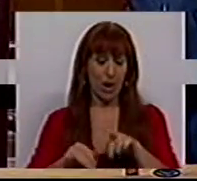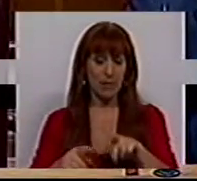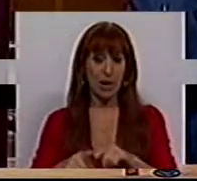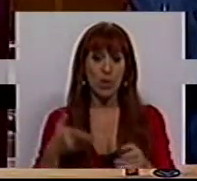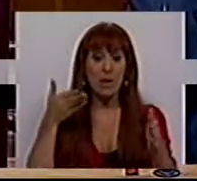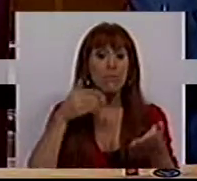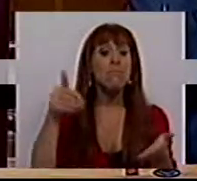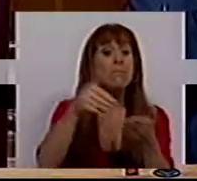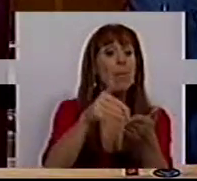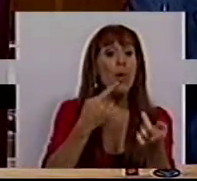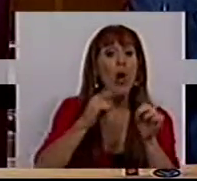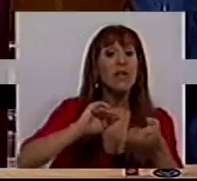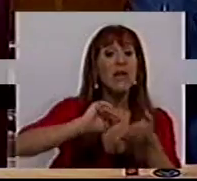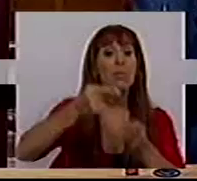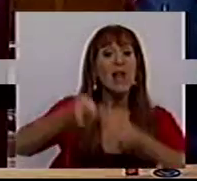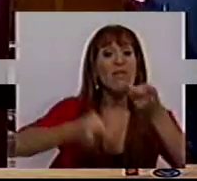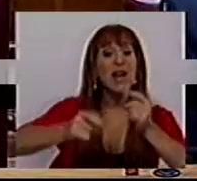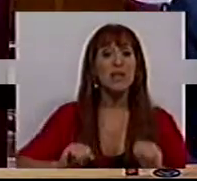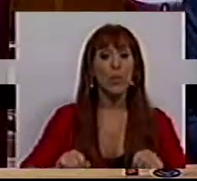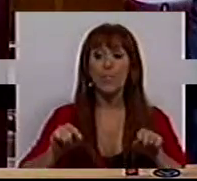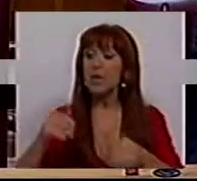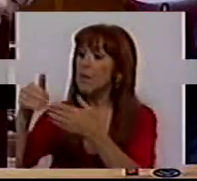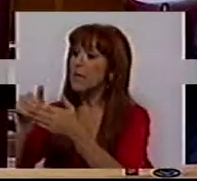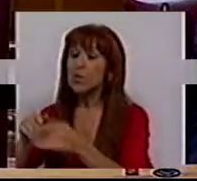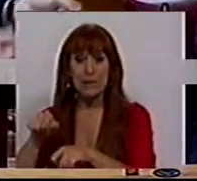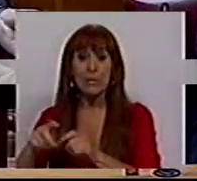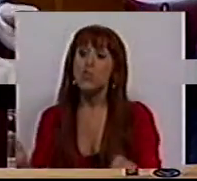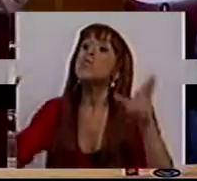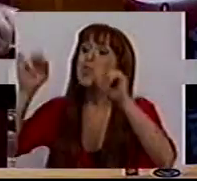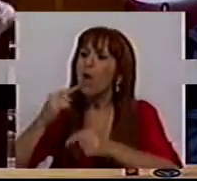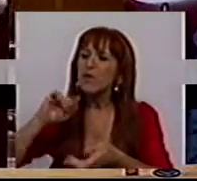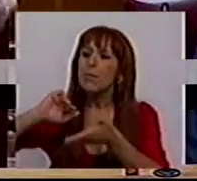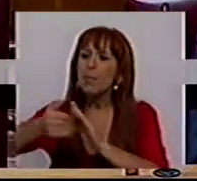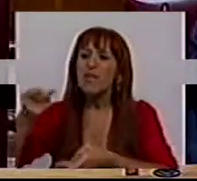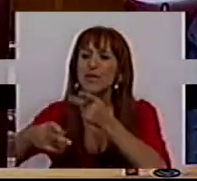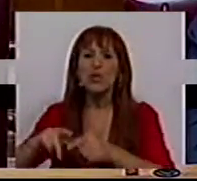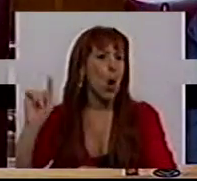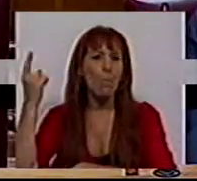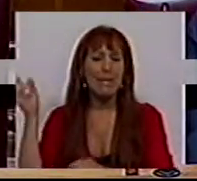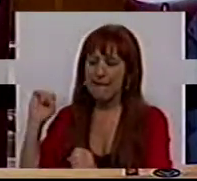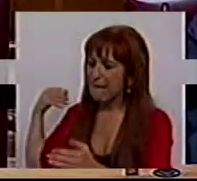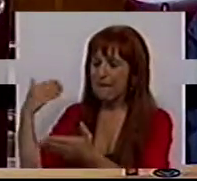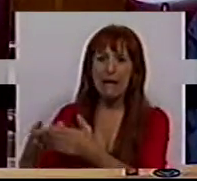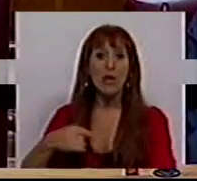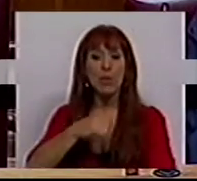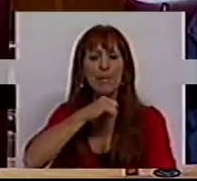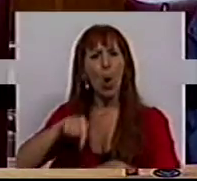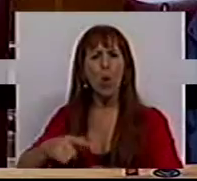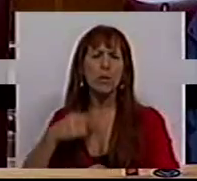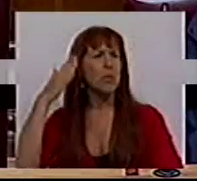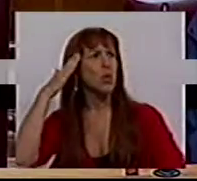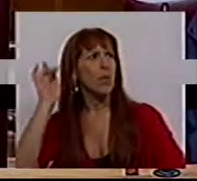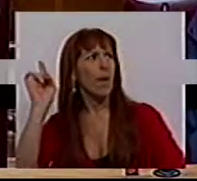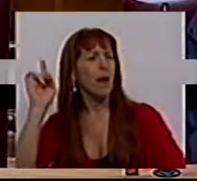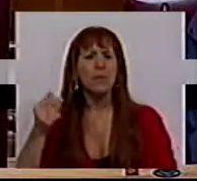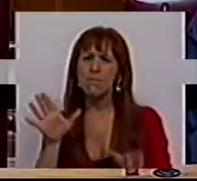é que reintroduzimos provas de avaliação e introduzimos mesmo de novo provas de avaliação que não existiam, que nos permitem hoje ter uma